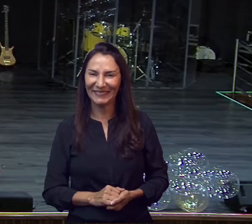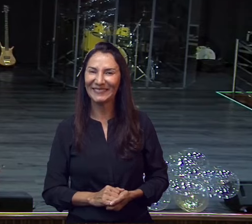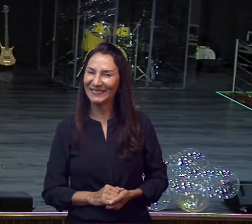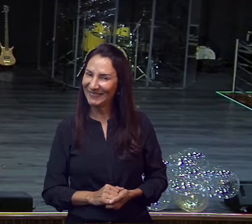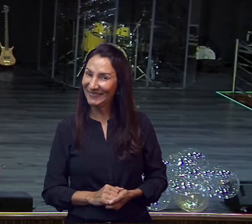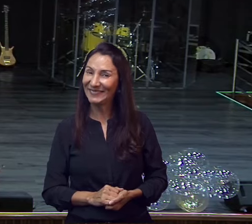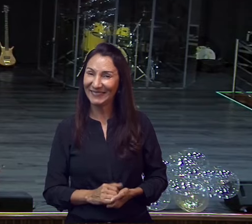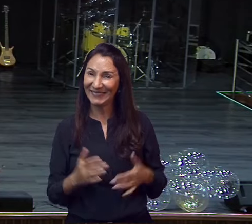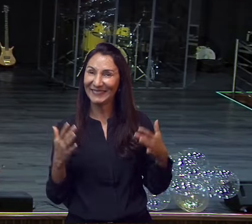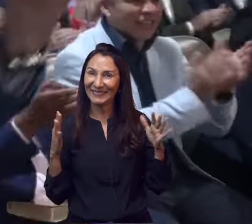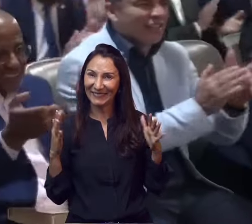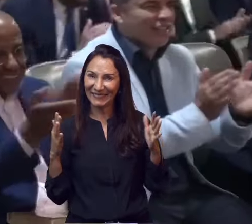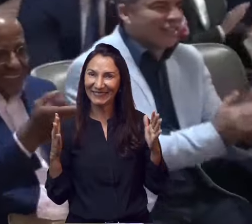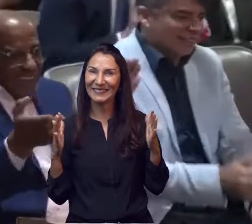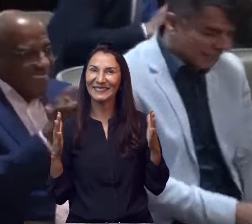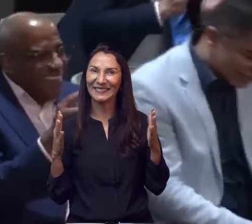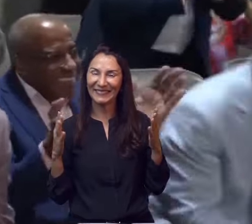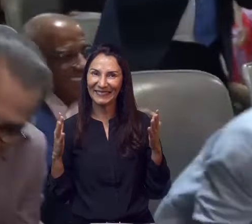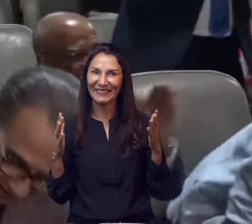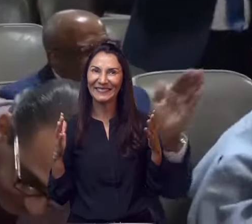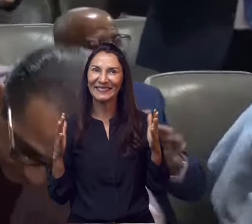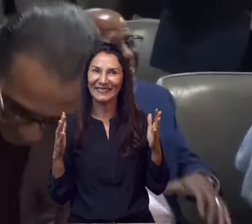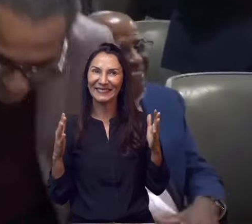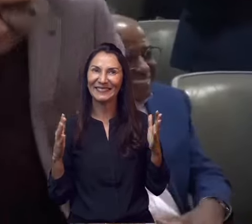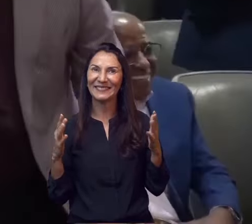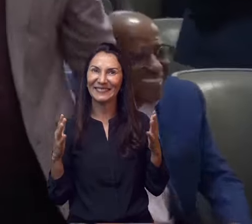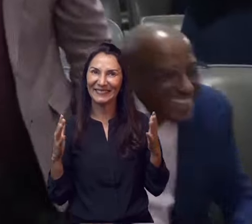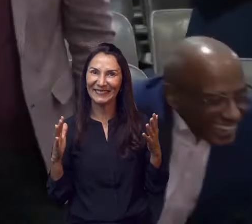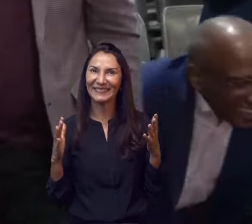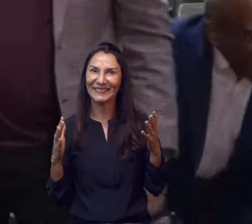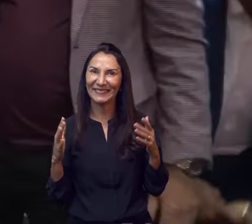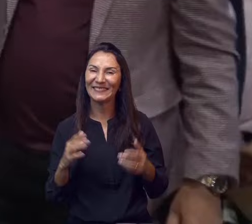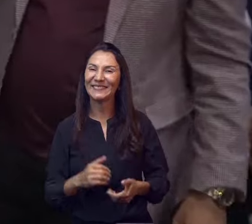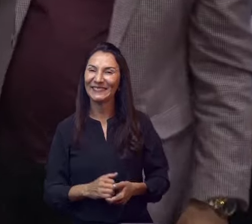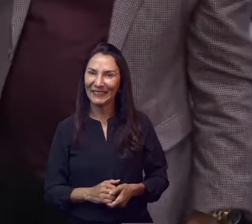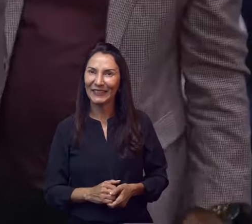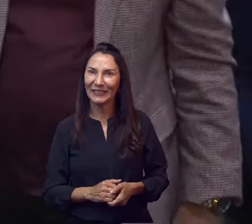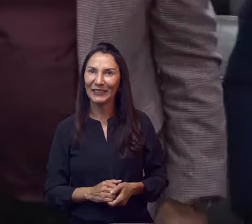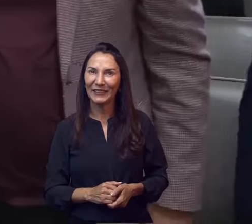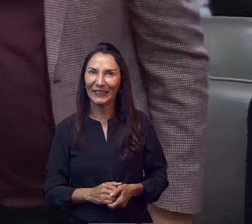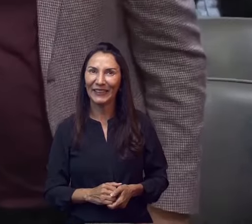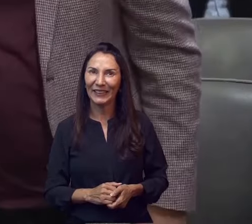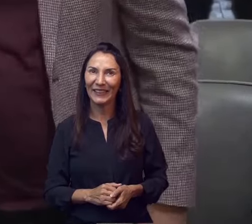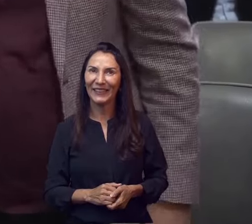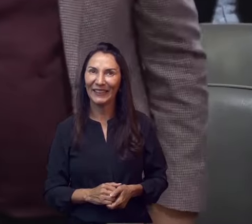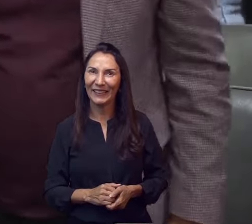vamos ficar de pé mais uma vez gente vamos ficar de pé mais uma vez aleluia